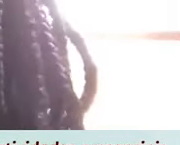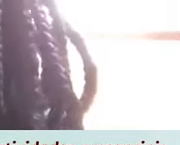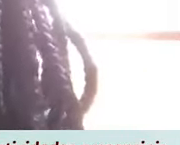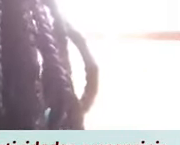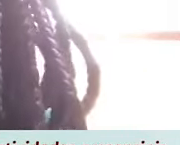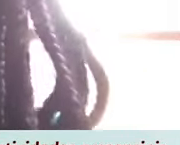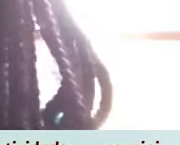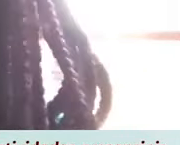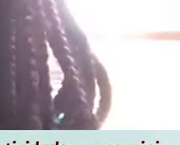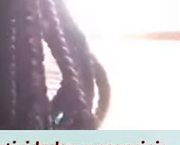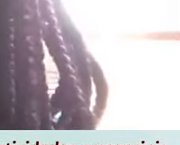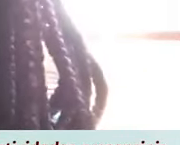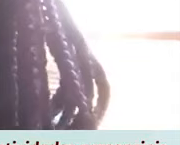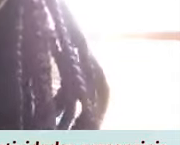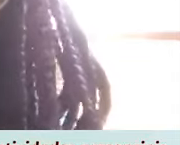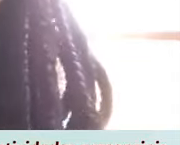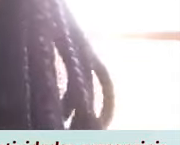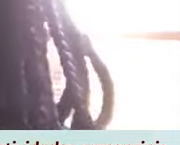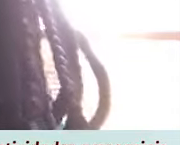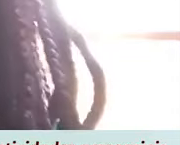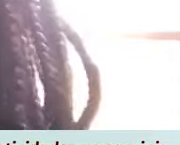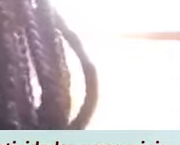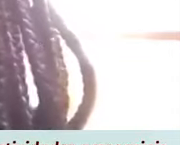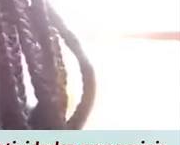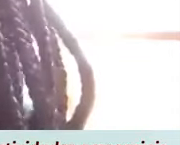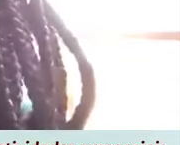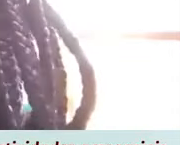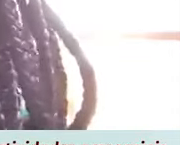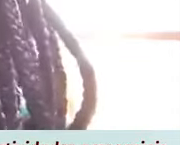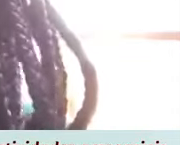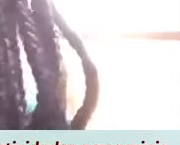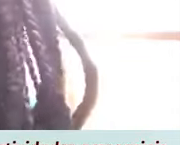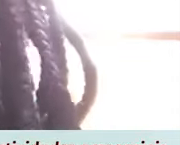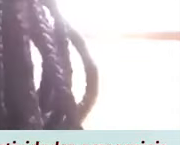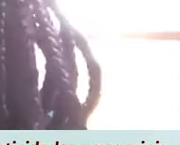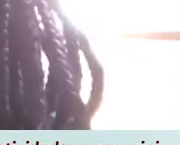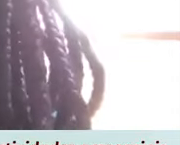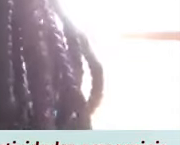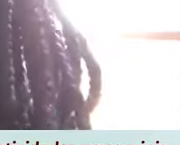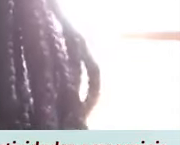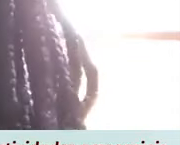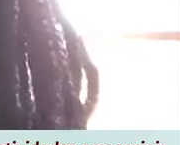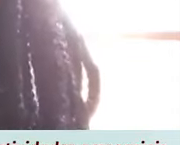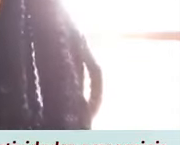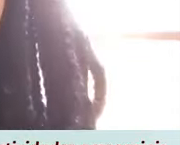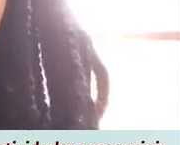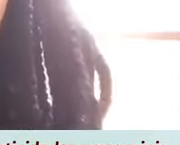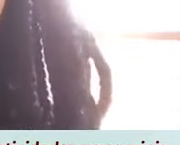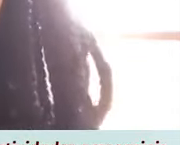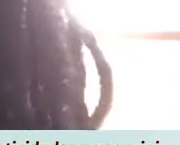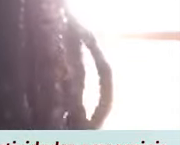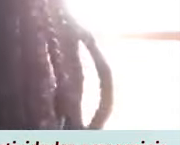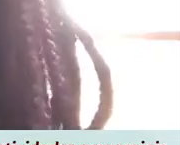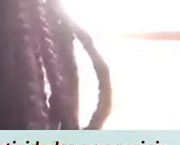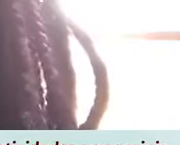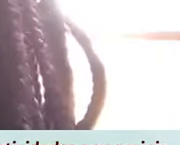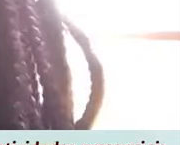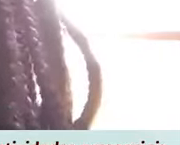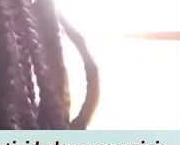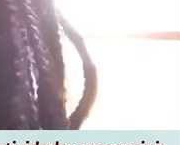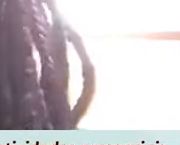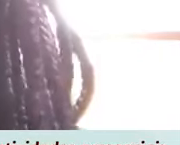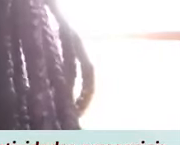que chamamos de agravamento da desigualdade social, que aumenta o número de desemprego, de subemprego, de evasão escolar. Dentro dessa